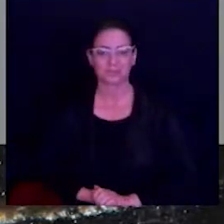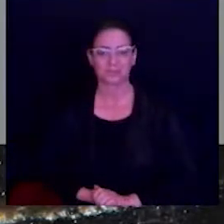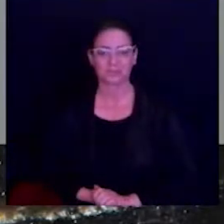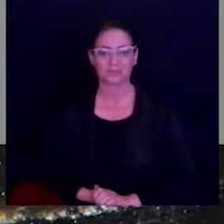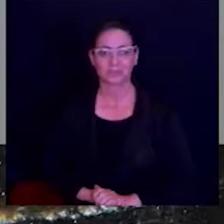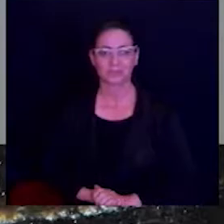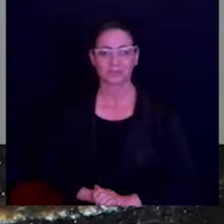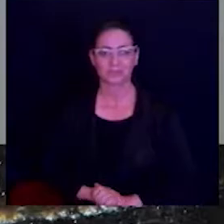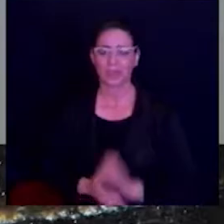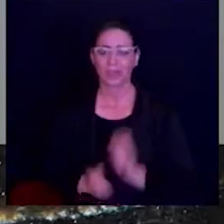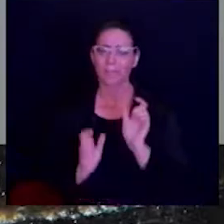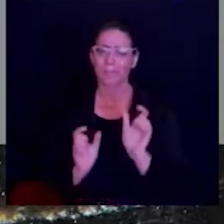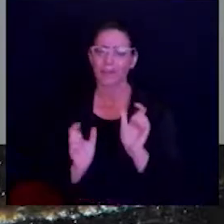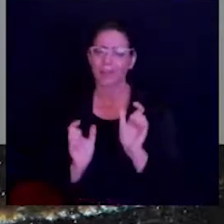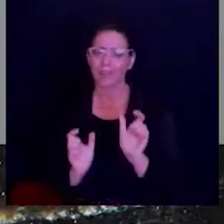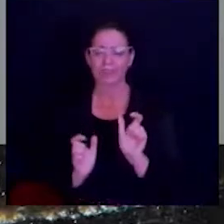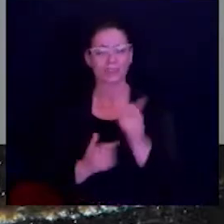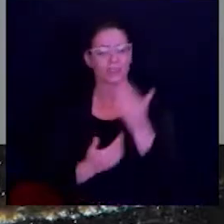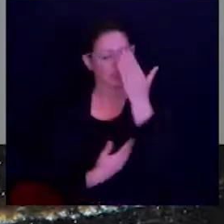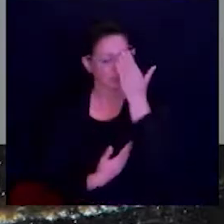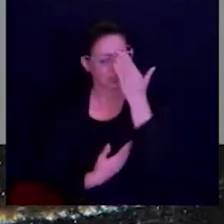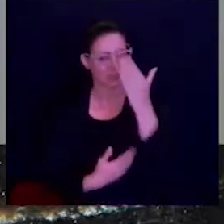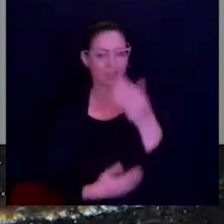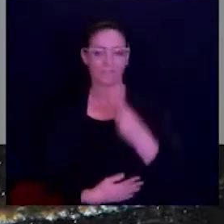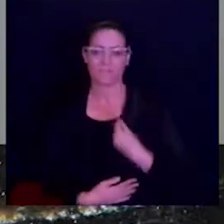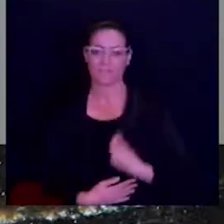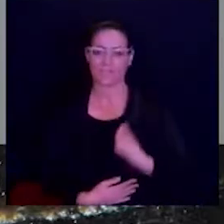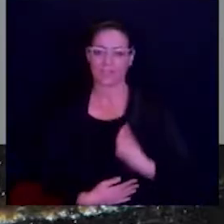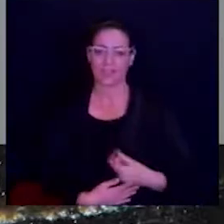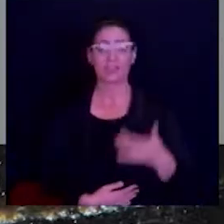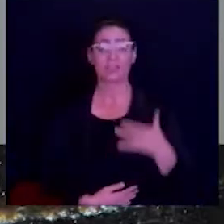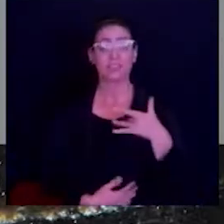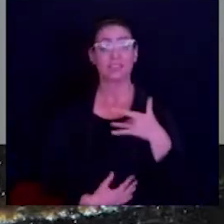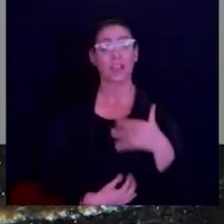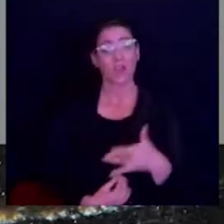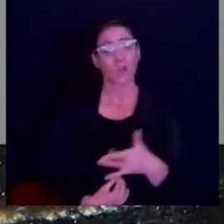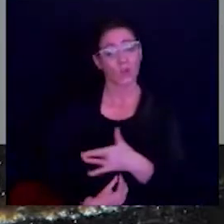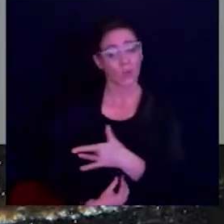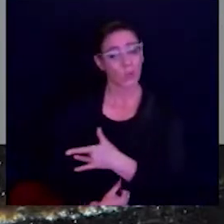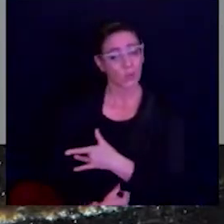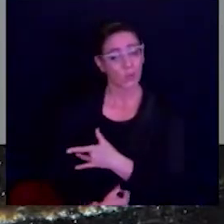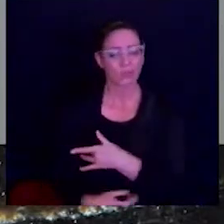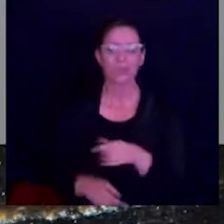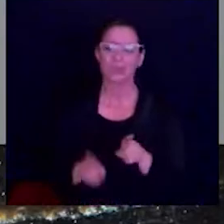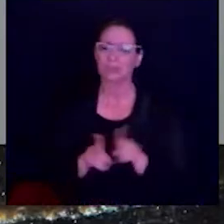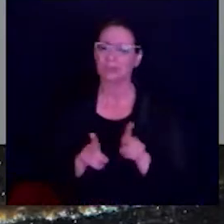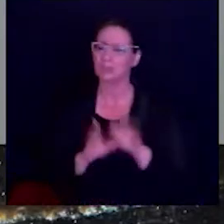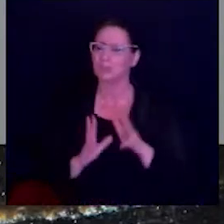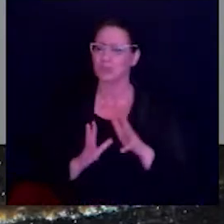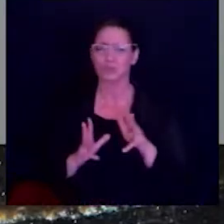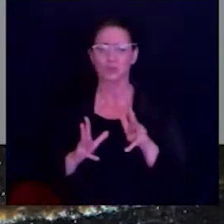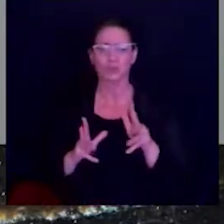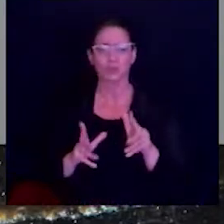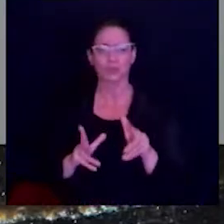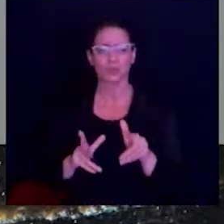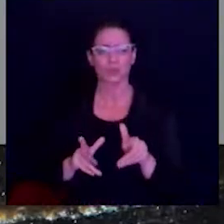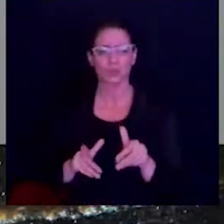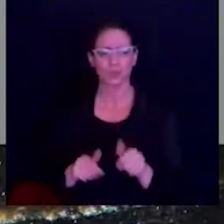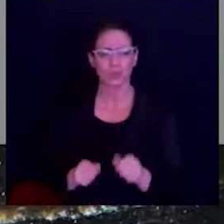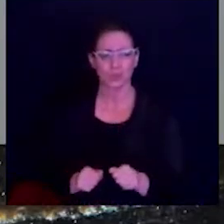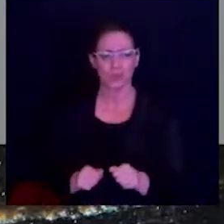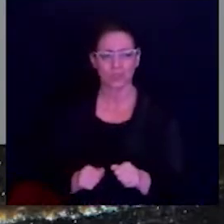As palavras são de agradecimento à vida, pela saúde e por todas as excelentes